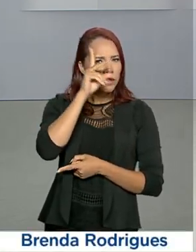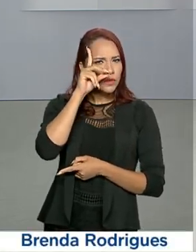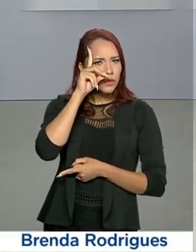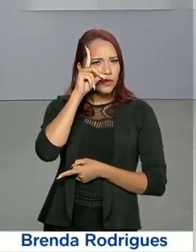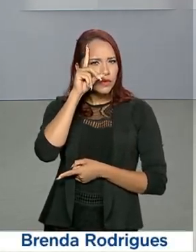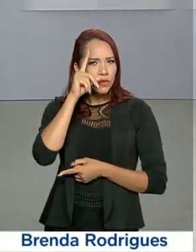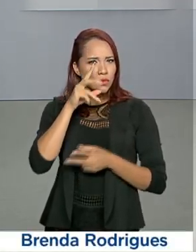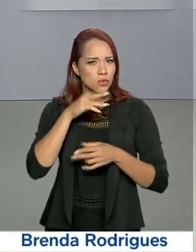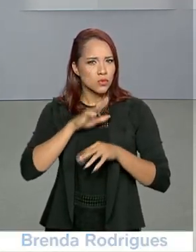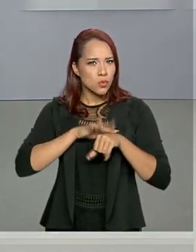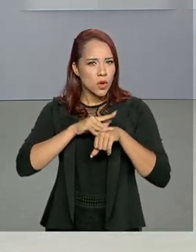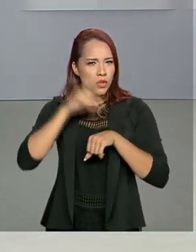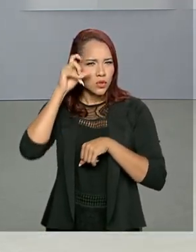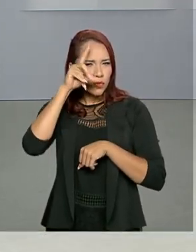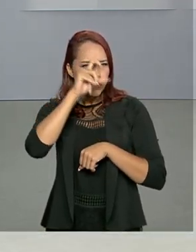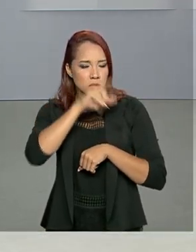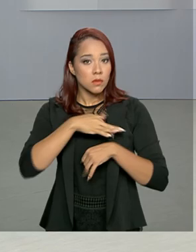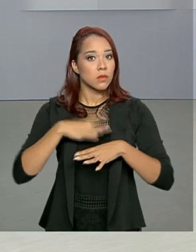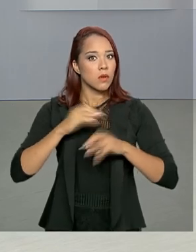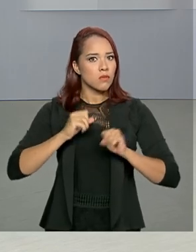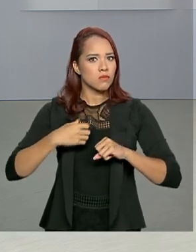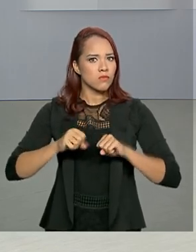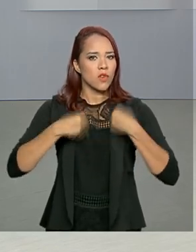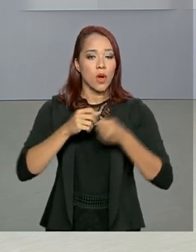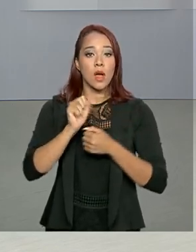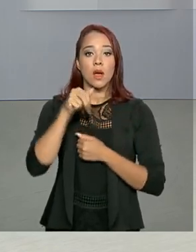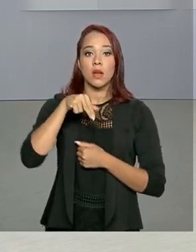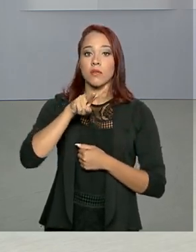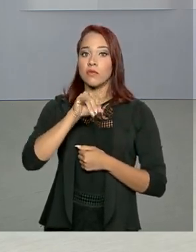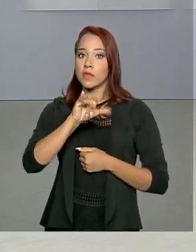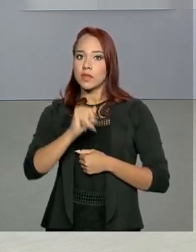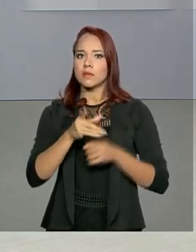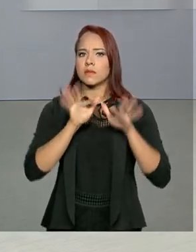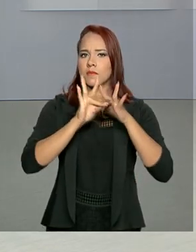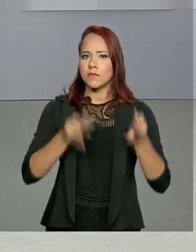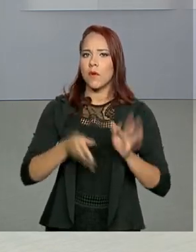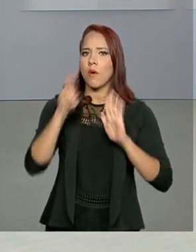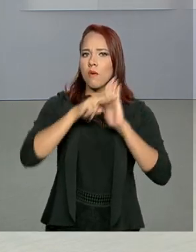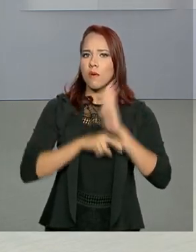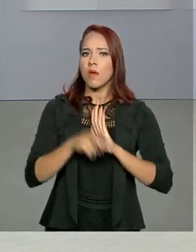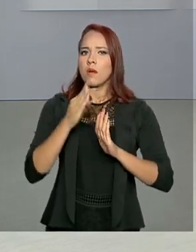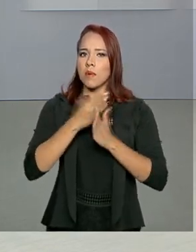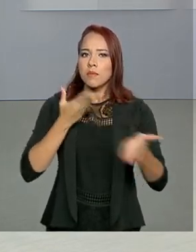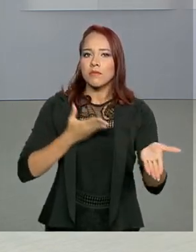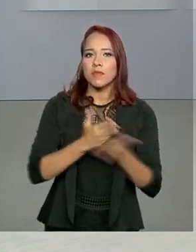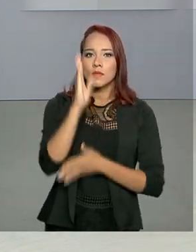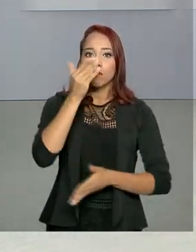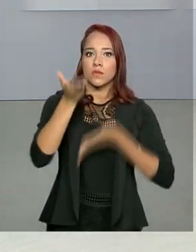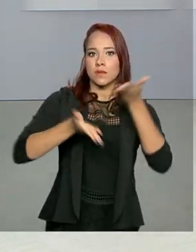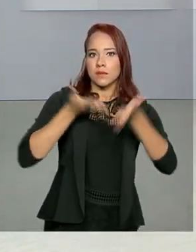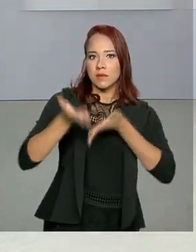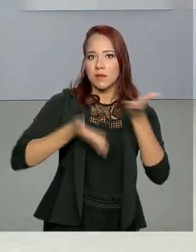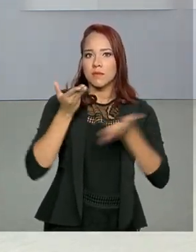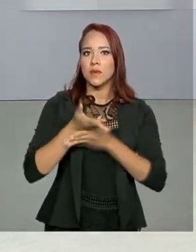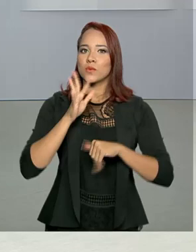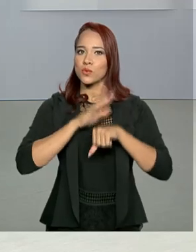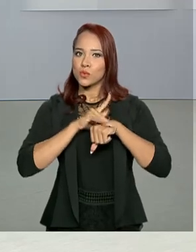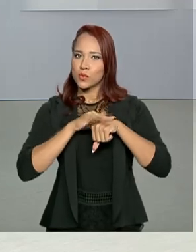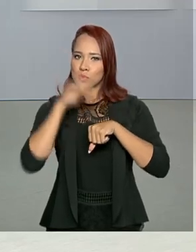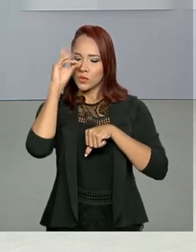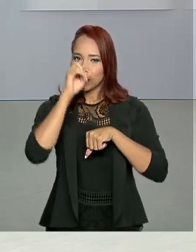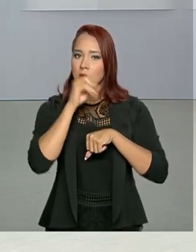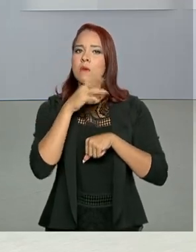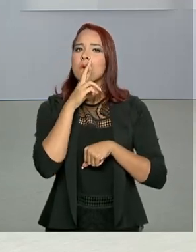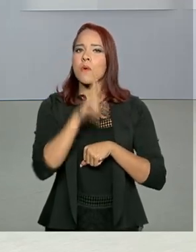reforço neste ano. A Anvisa simplificou as regras para aprovação de medicamentos para tratar essas doenças. Como